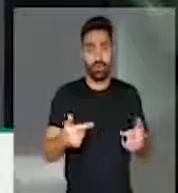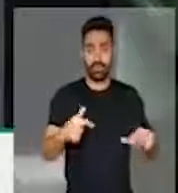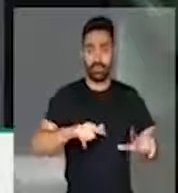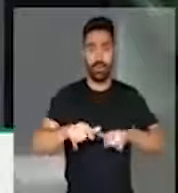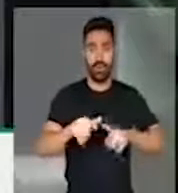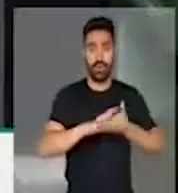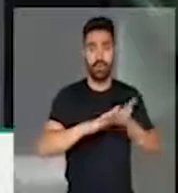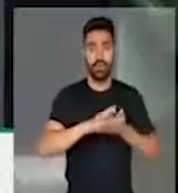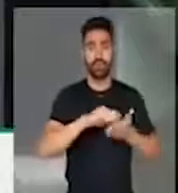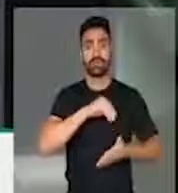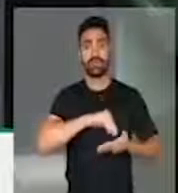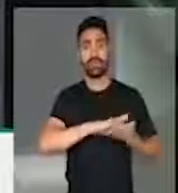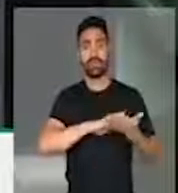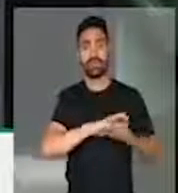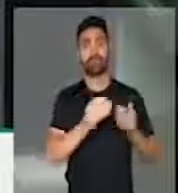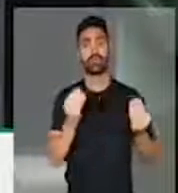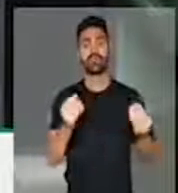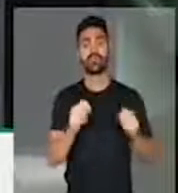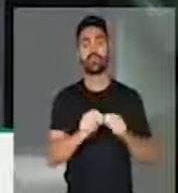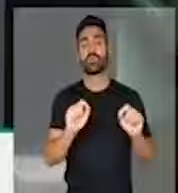tirar, vai fazer o quê?